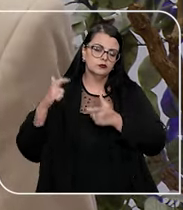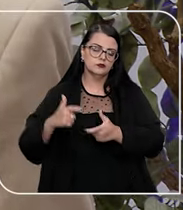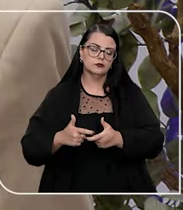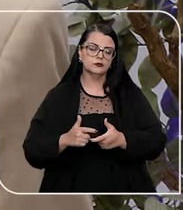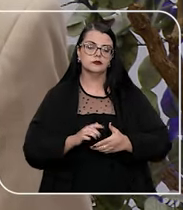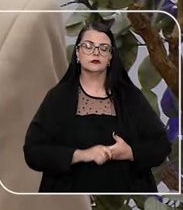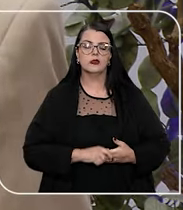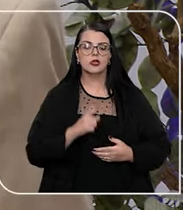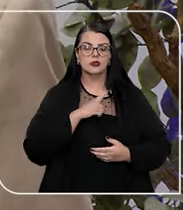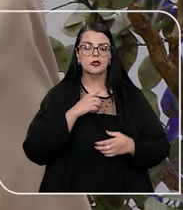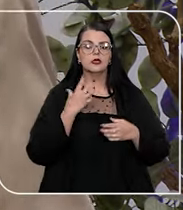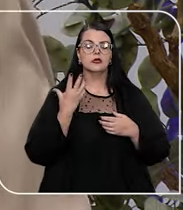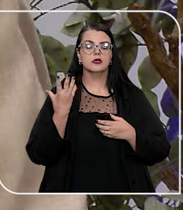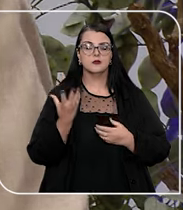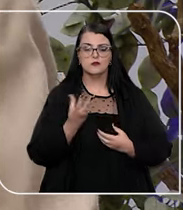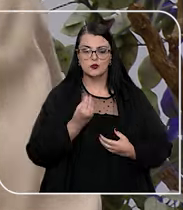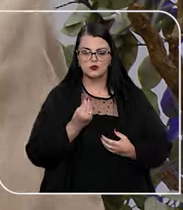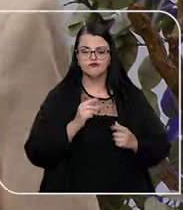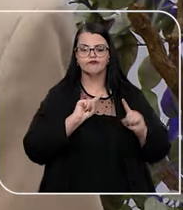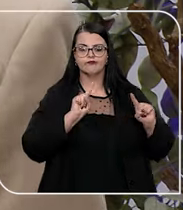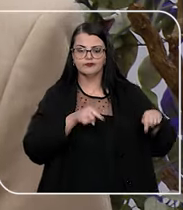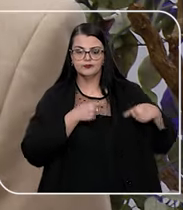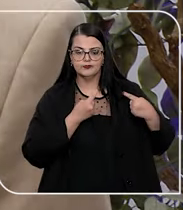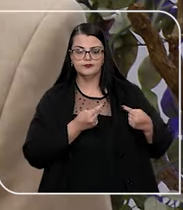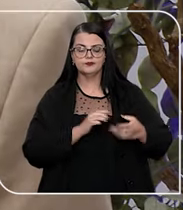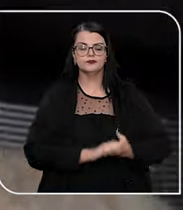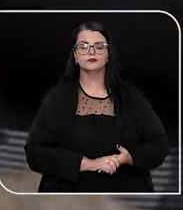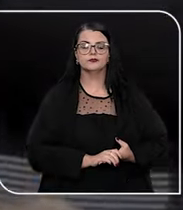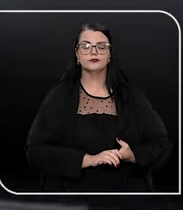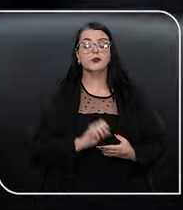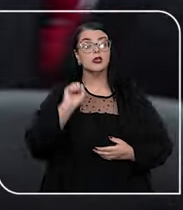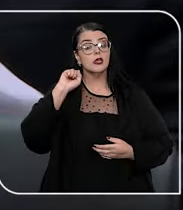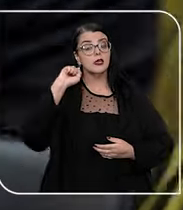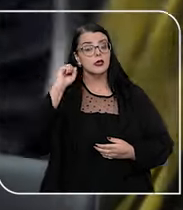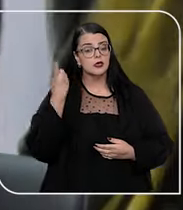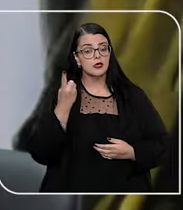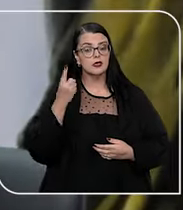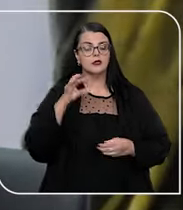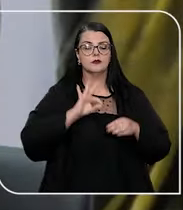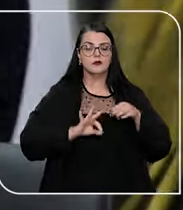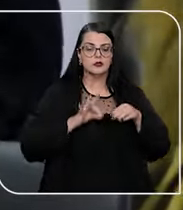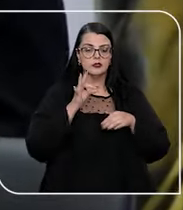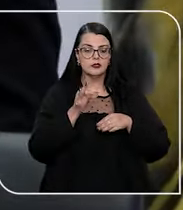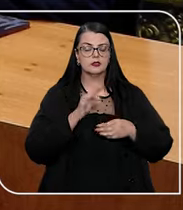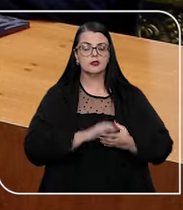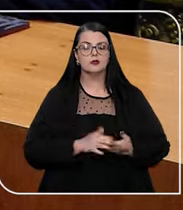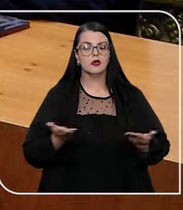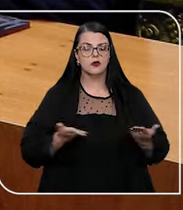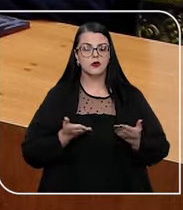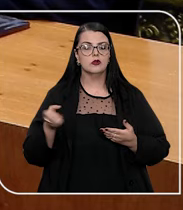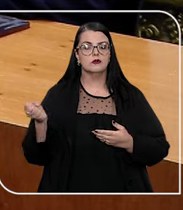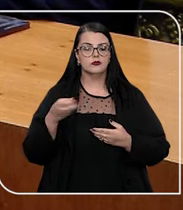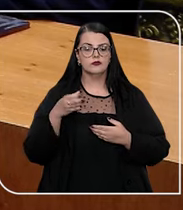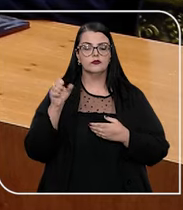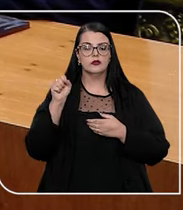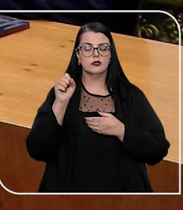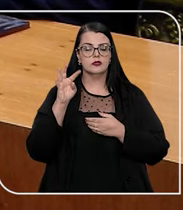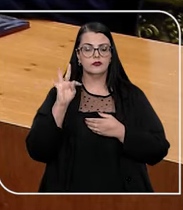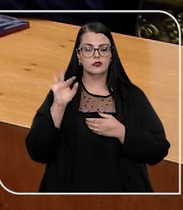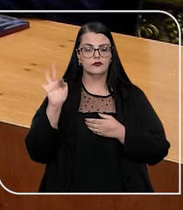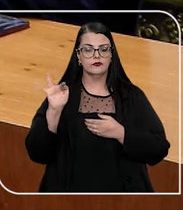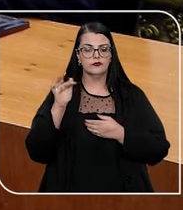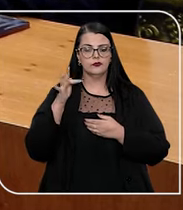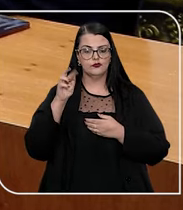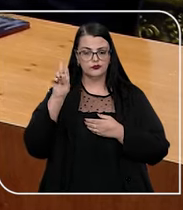do STJ muitos têm sido os desafios Ministro do STJ e atual ministro do Supremo Tribunal